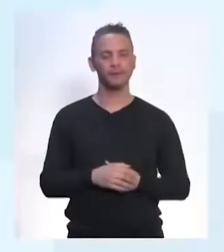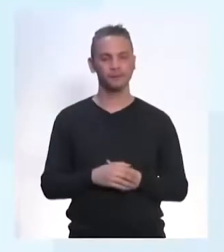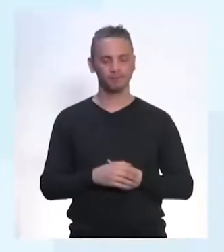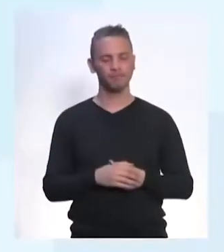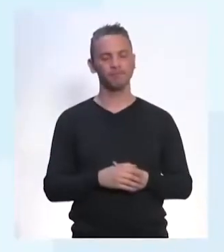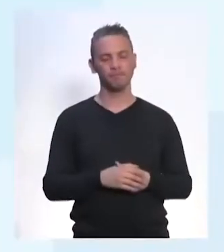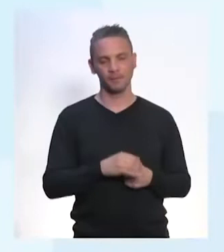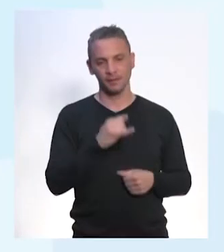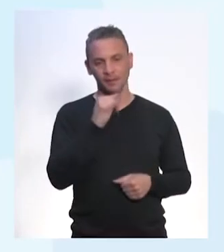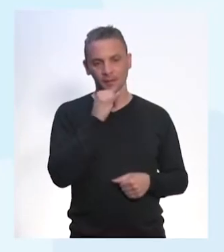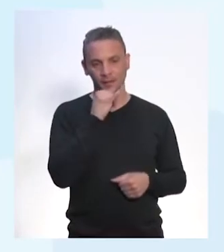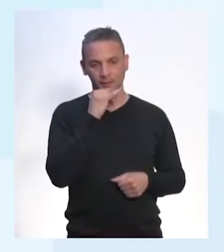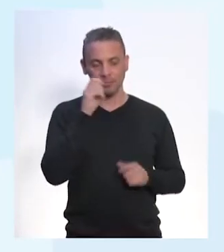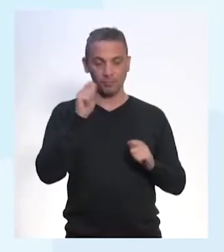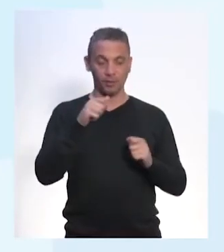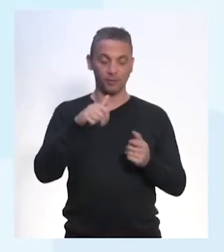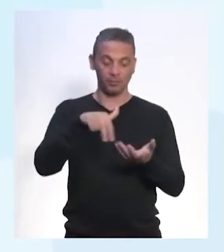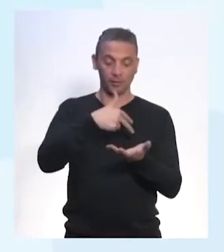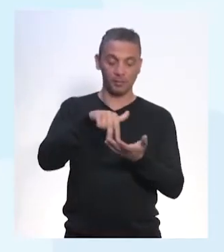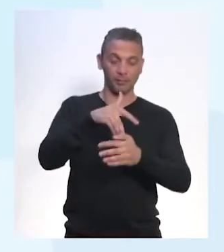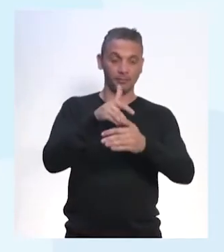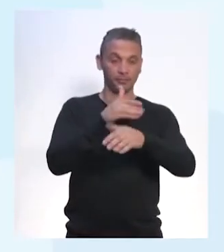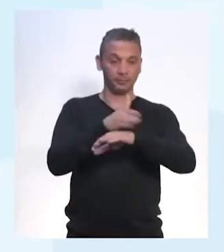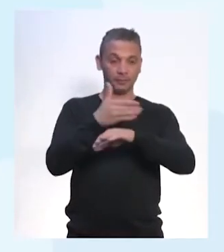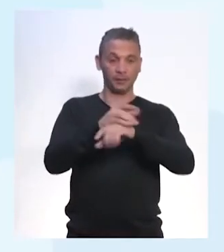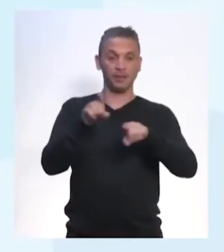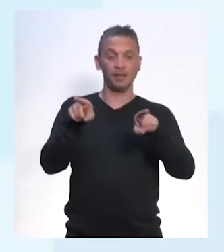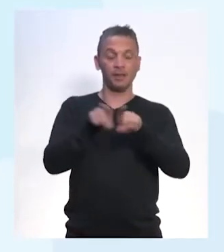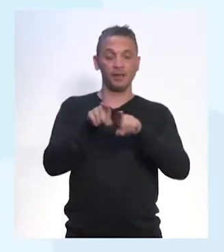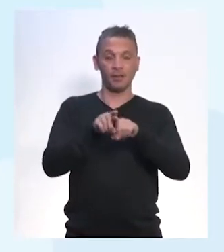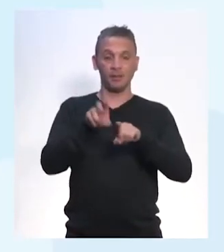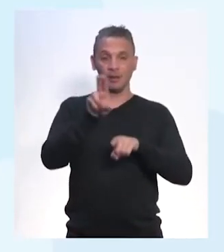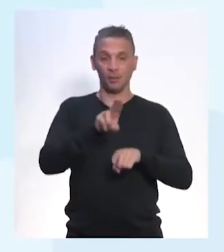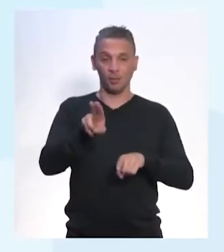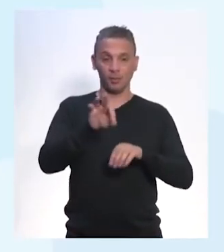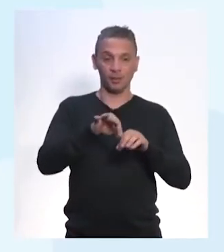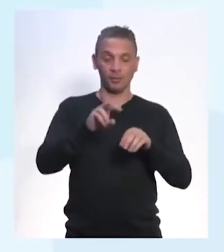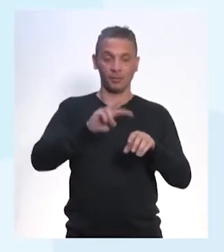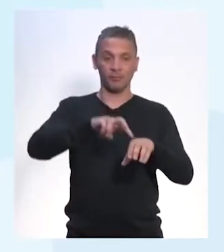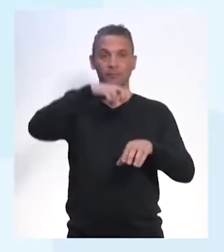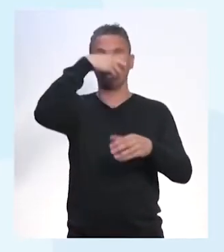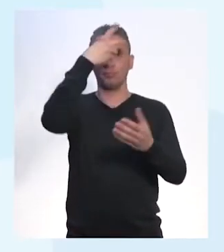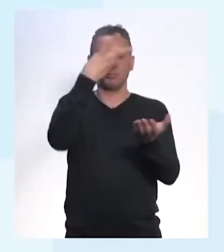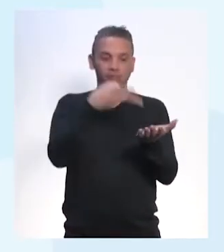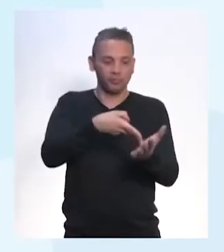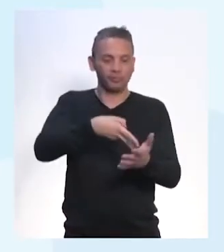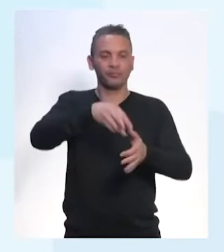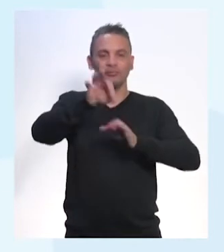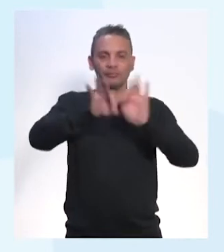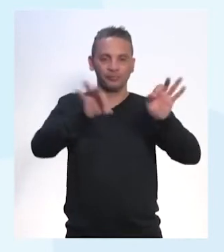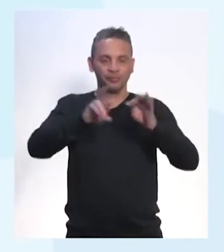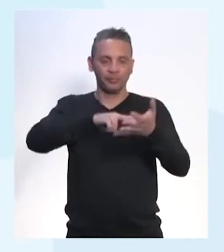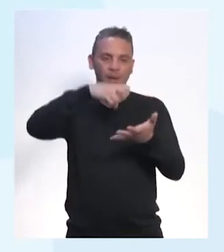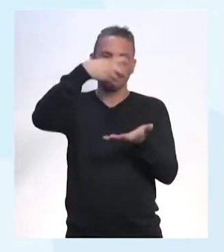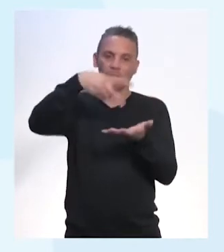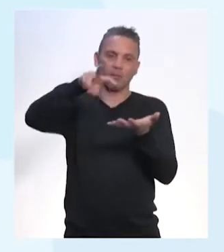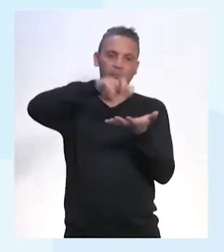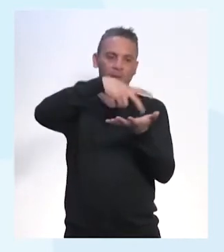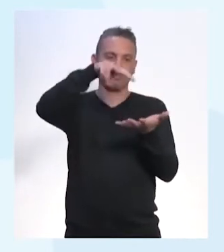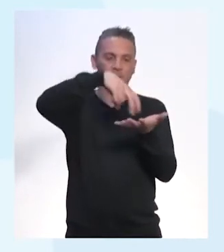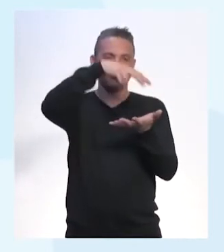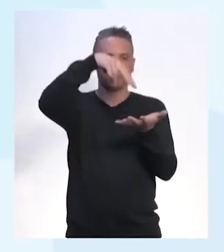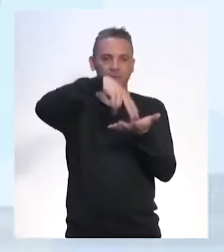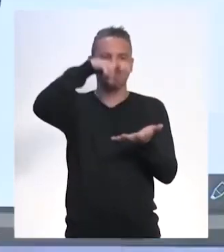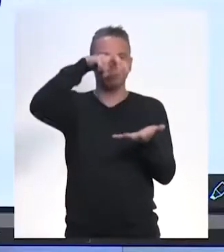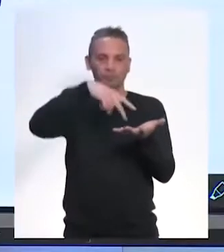tem tanto os gestos coreografados da dança, como também a questão dos saltos acrobáticos e a questão, né, das acrobacias